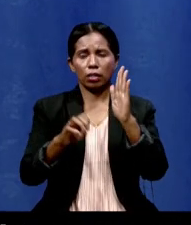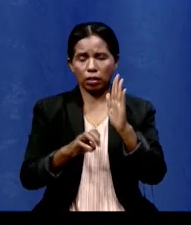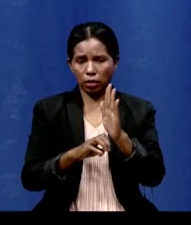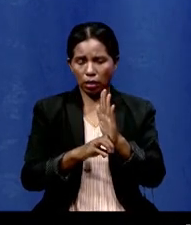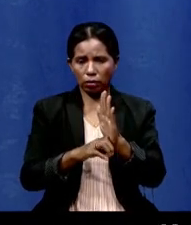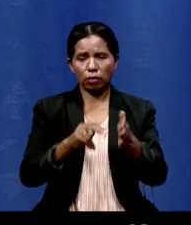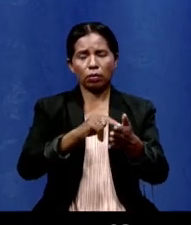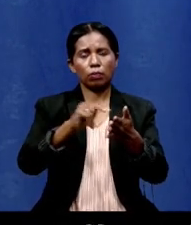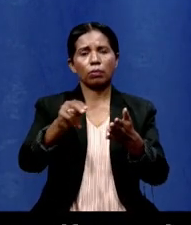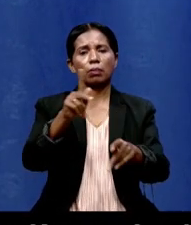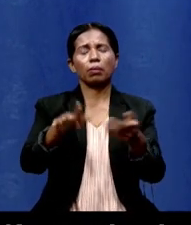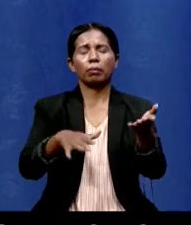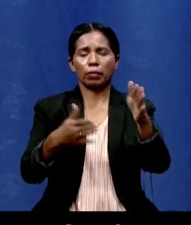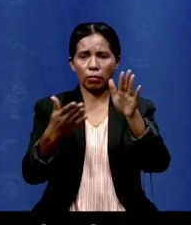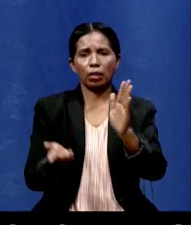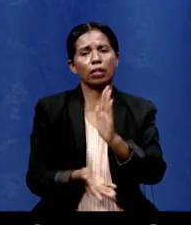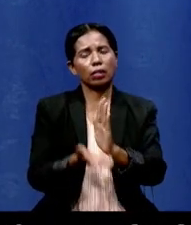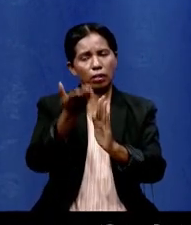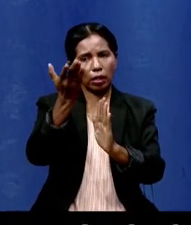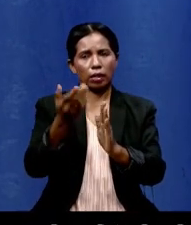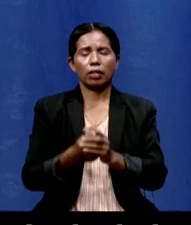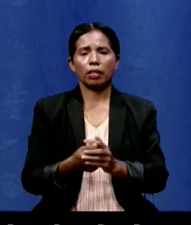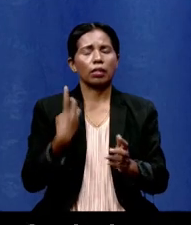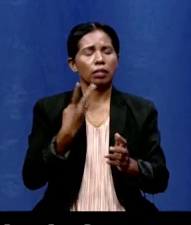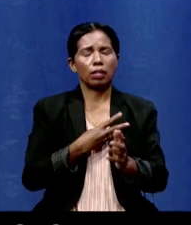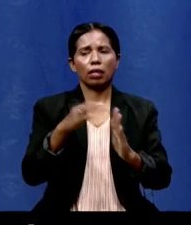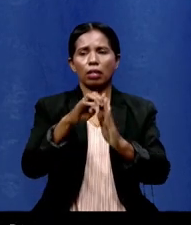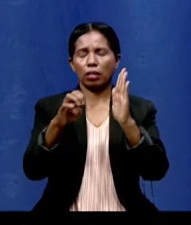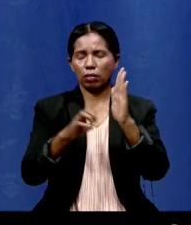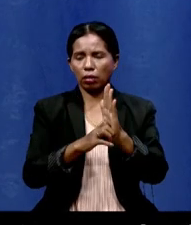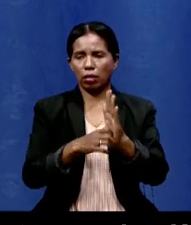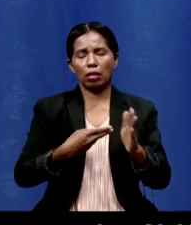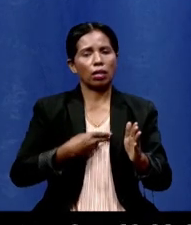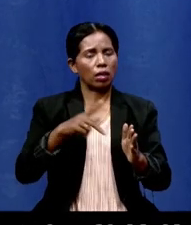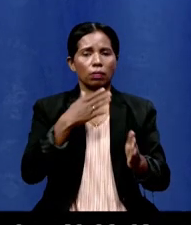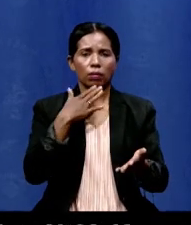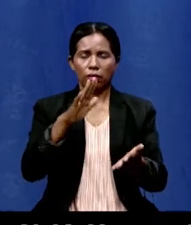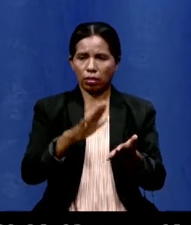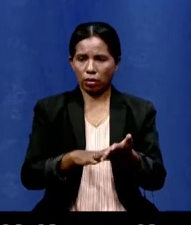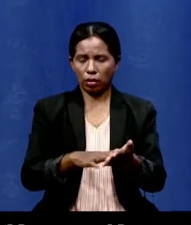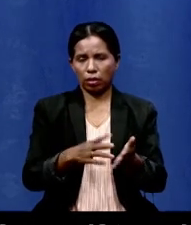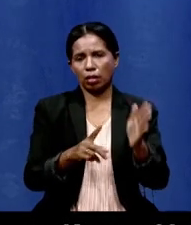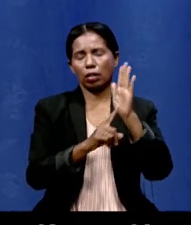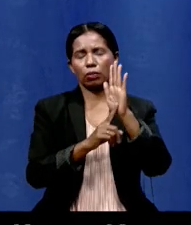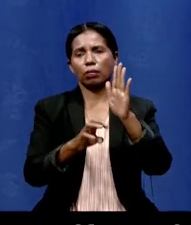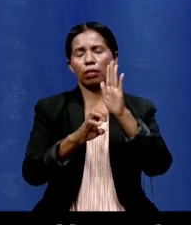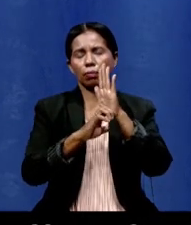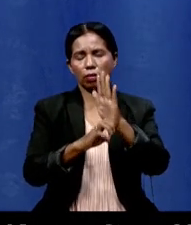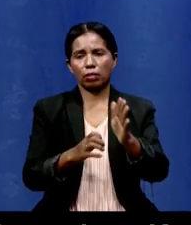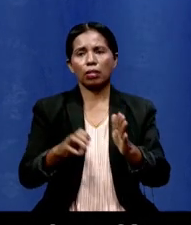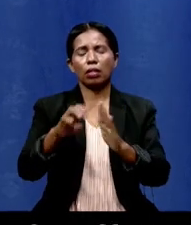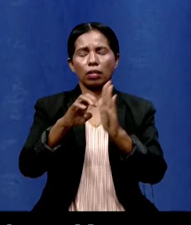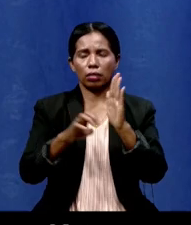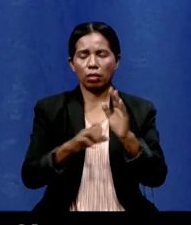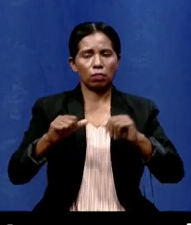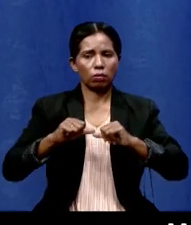número mortalidade quando sai ele tem estado ninia comportamento ele liu e tenia imagem estado nem tem tenta lá do